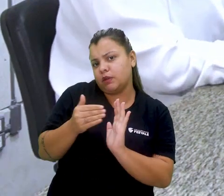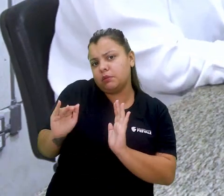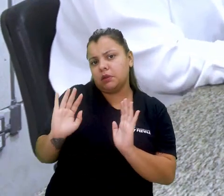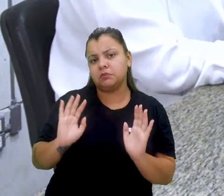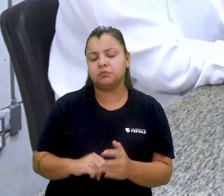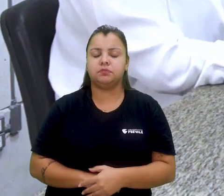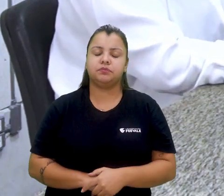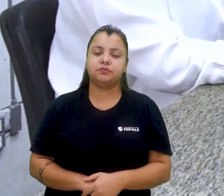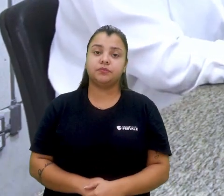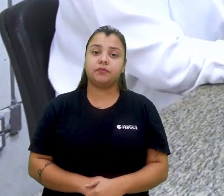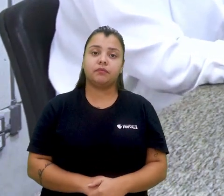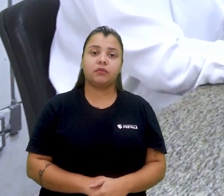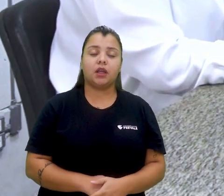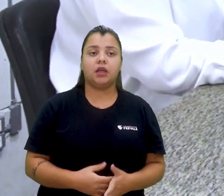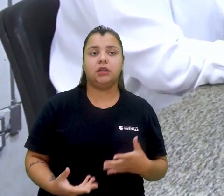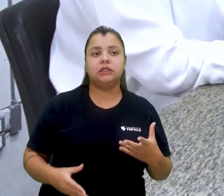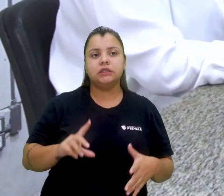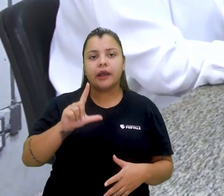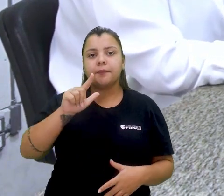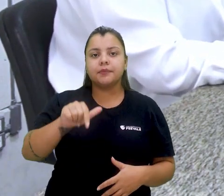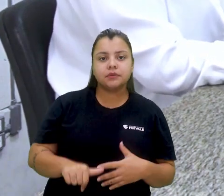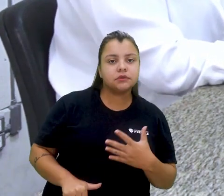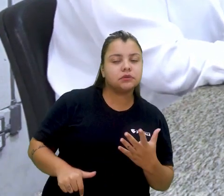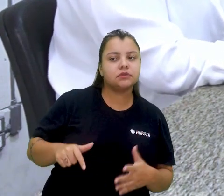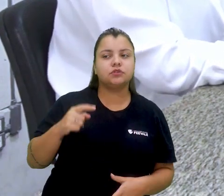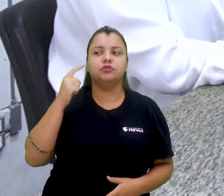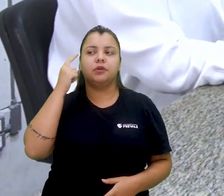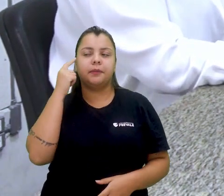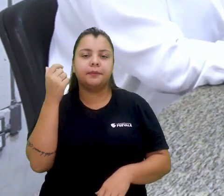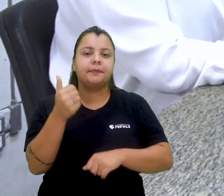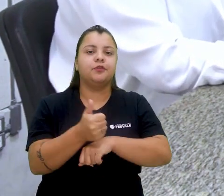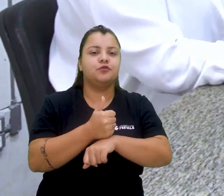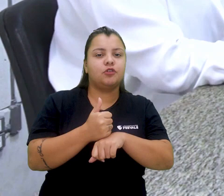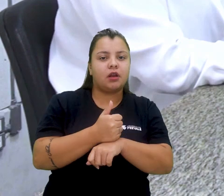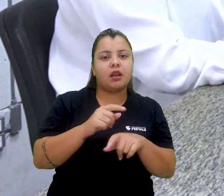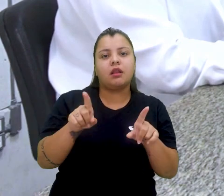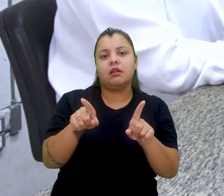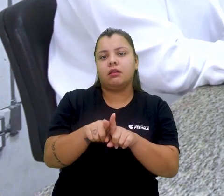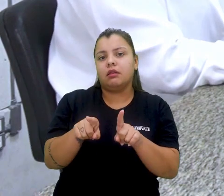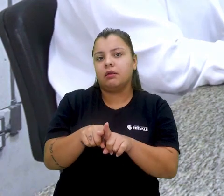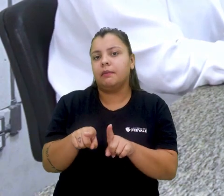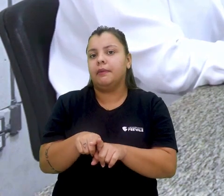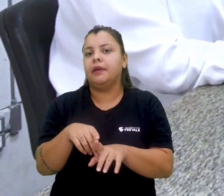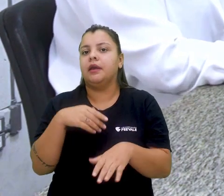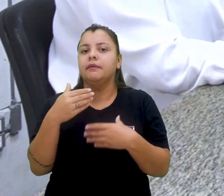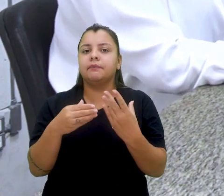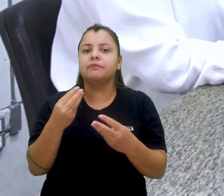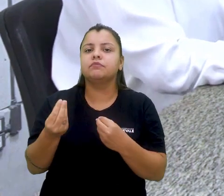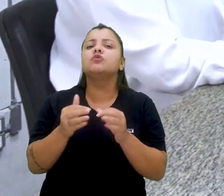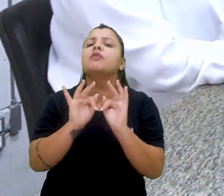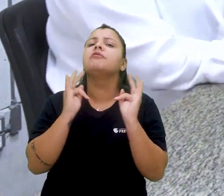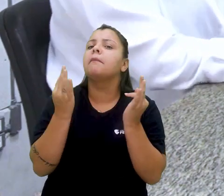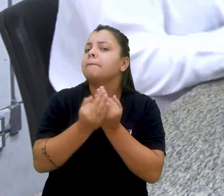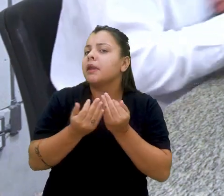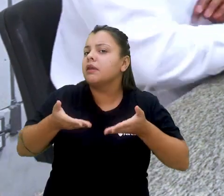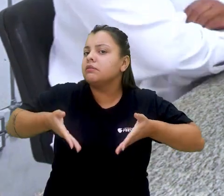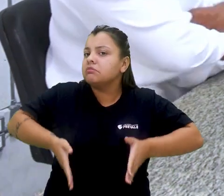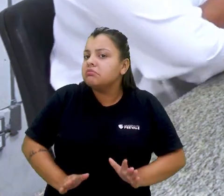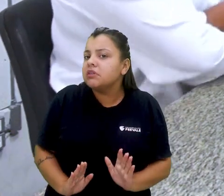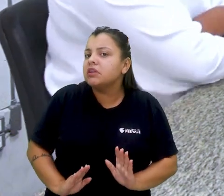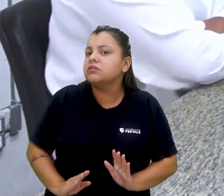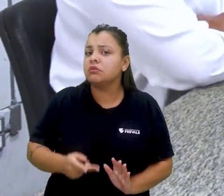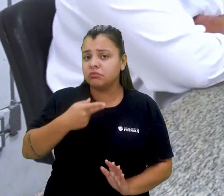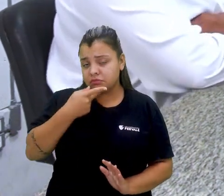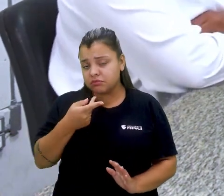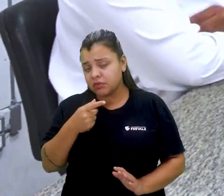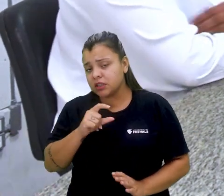vida dele e depois a gente vai avançando na profissional enfim mas onde é que tu né como é que a tua família Onde é que tu nasceu e tal fala